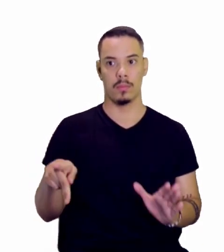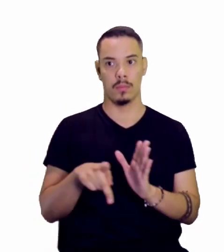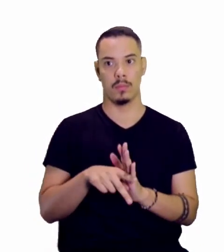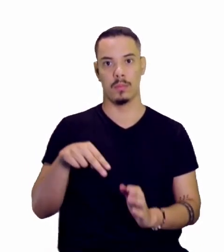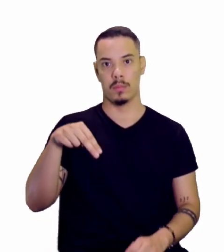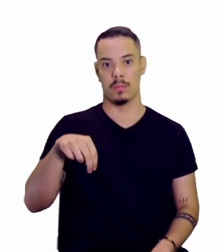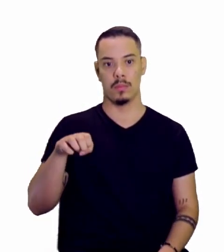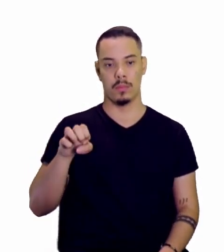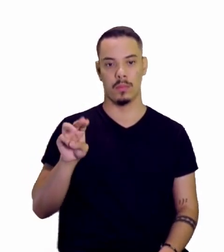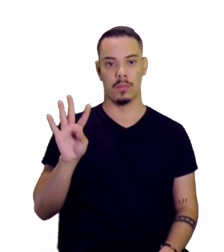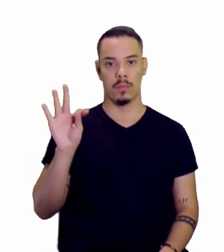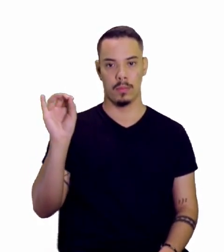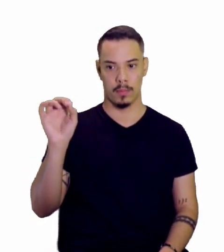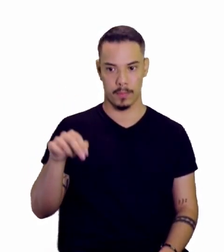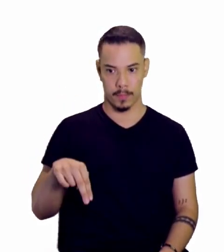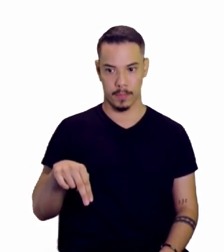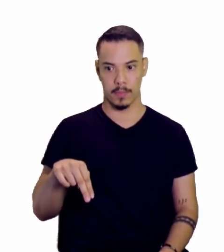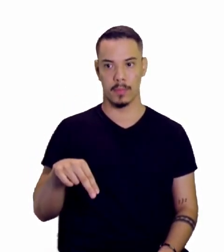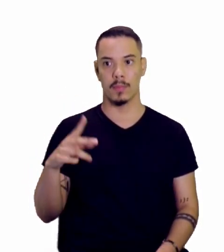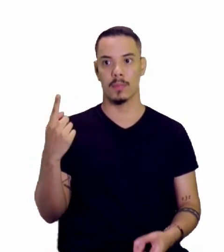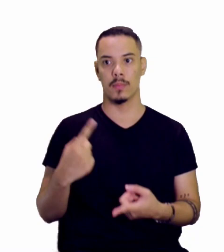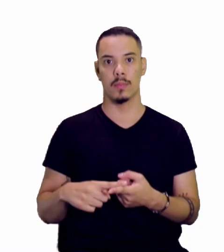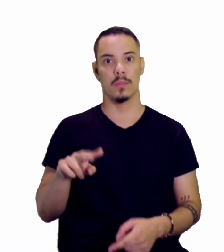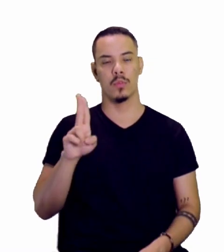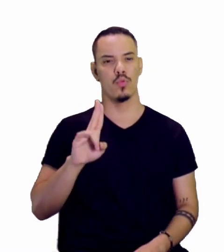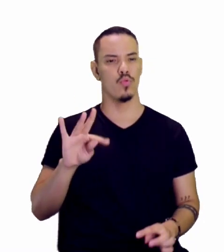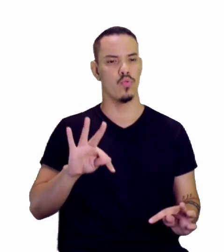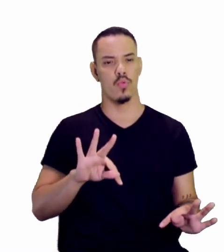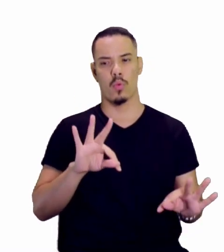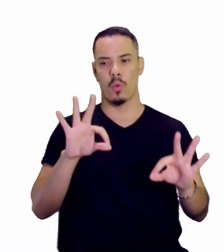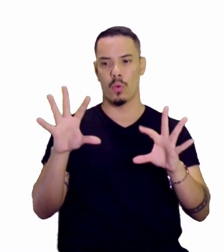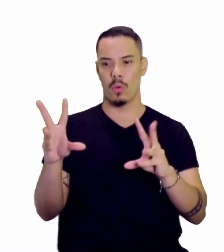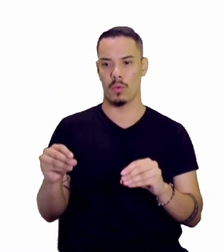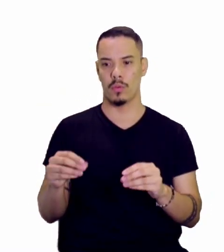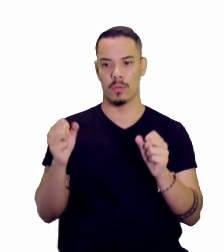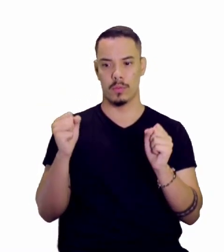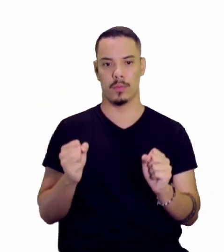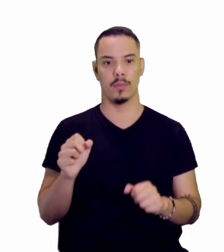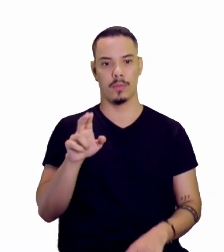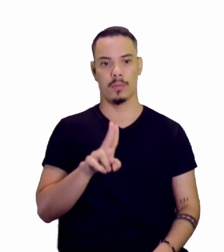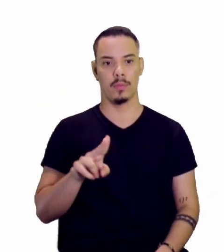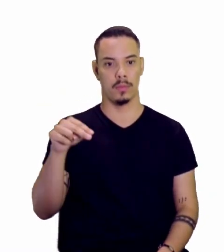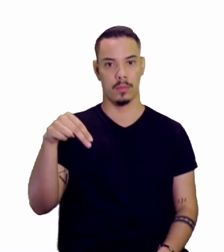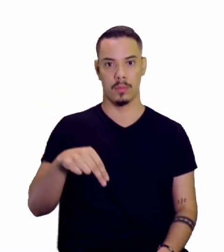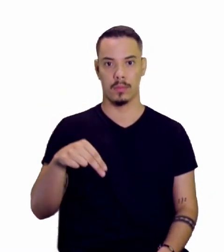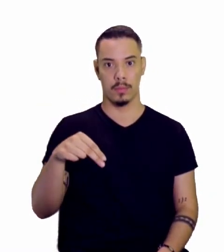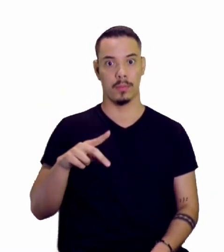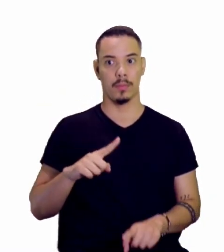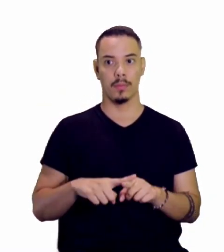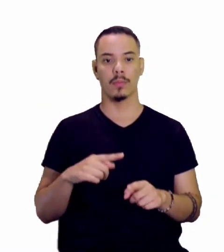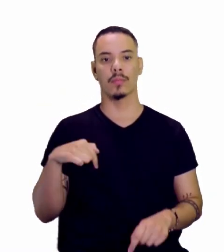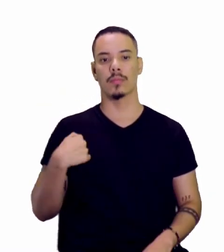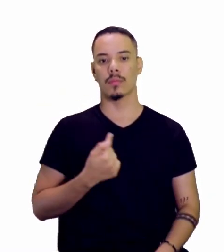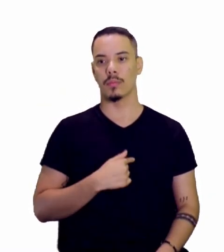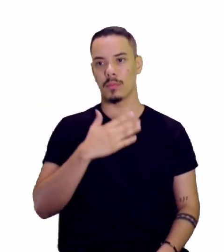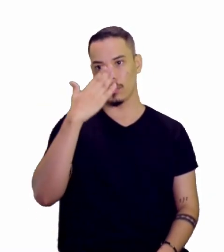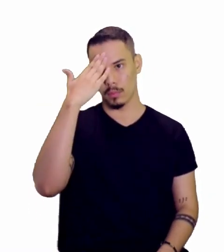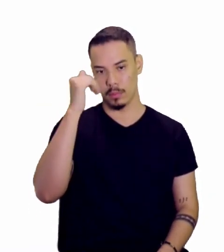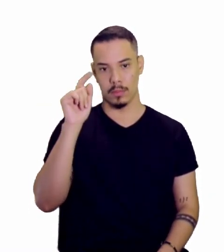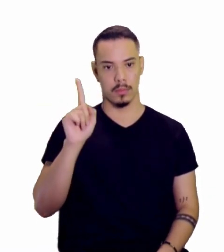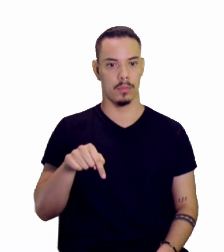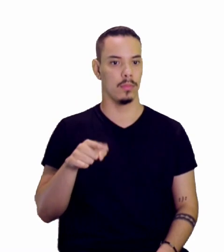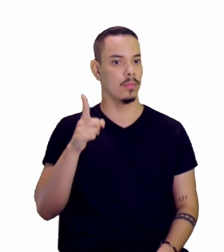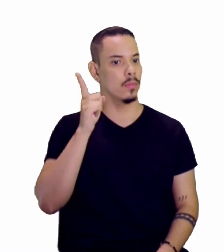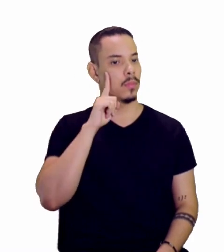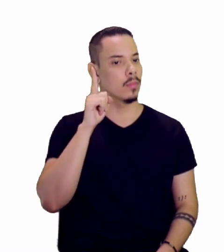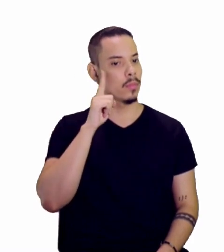porque Isso. em vez de utilizar tudo isso, quilograma metro por segundo ao quadrado, utiliza Newton. Lembrando que Newton é do cotidiano, né?